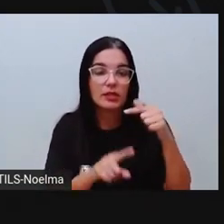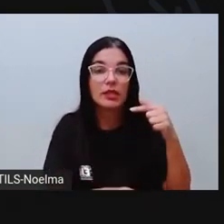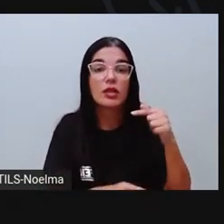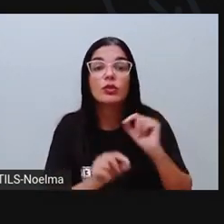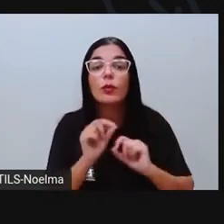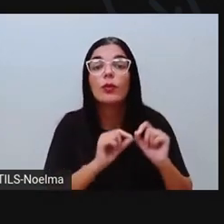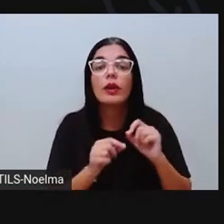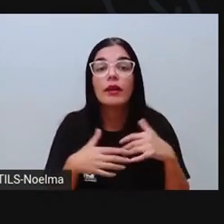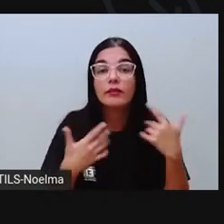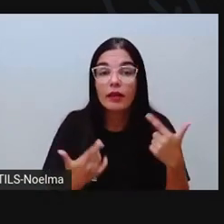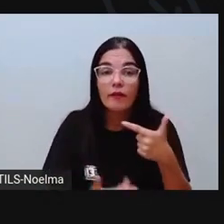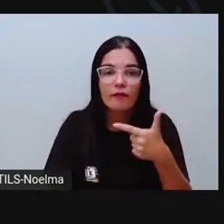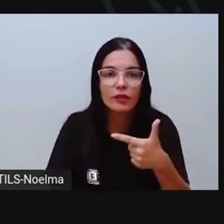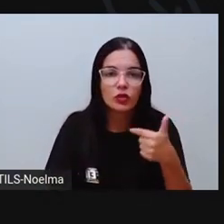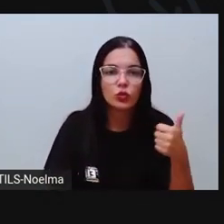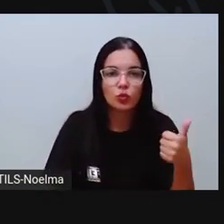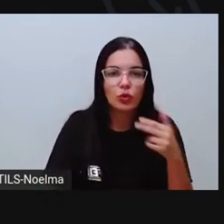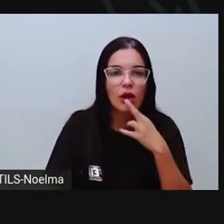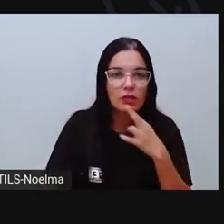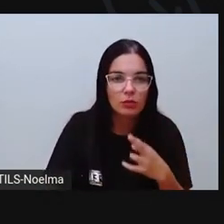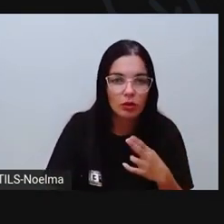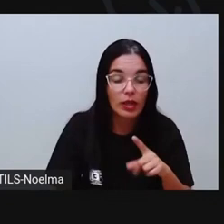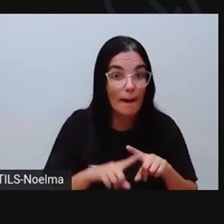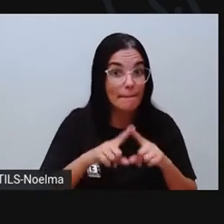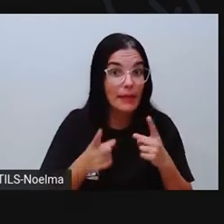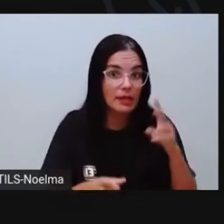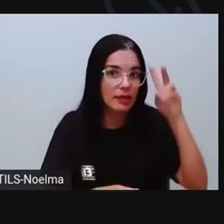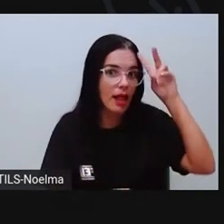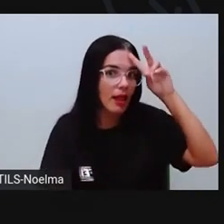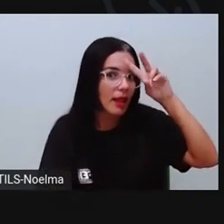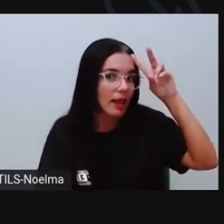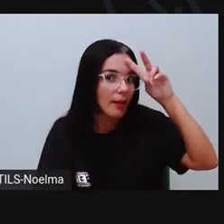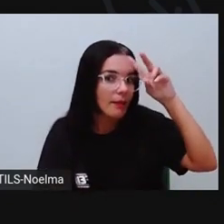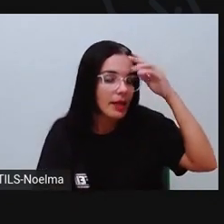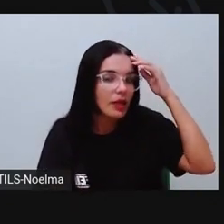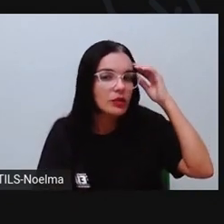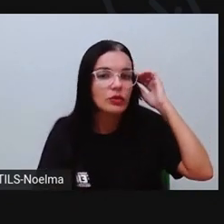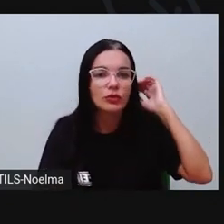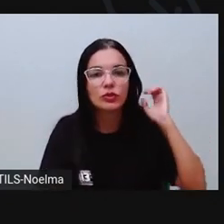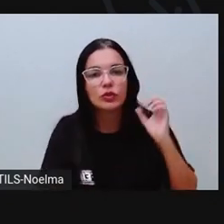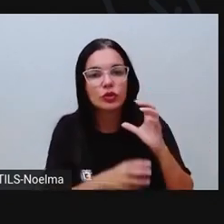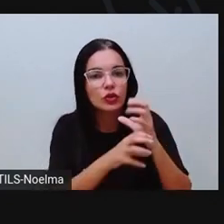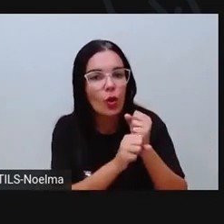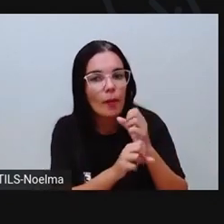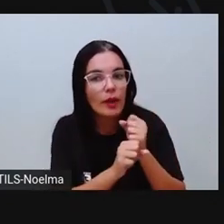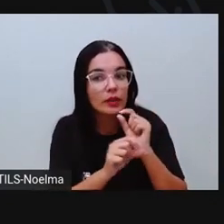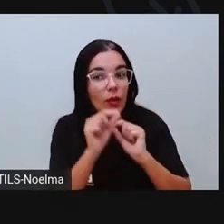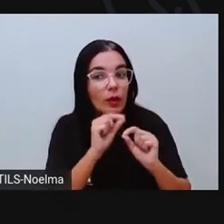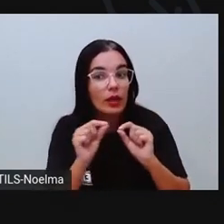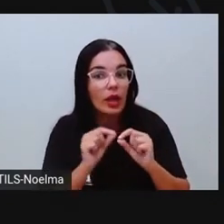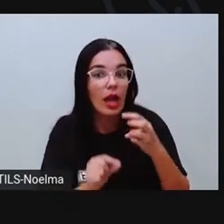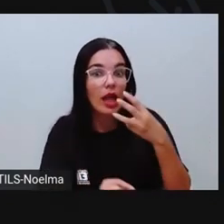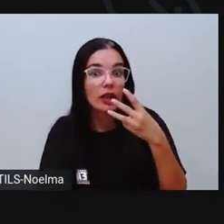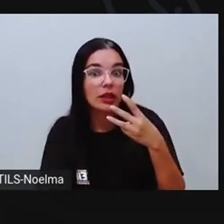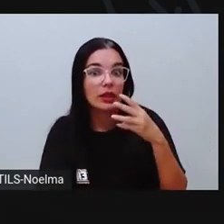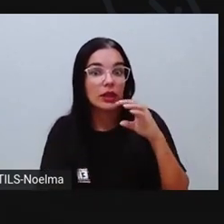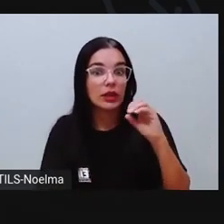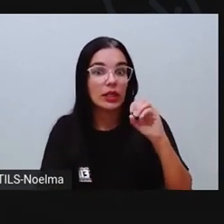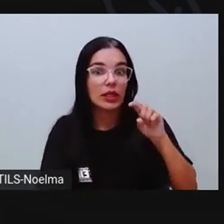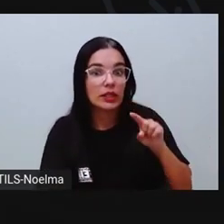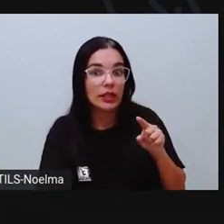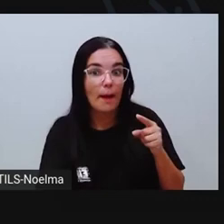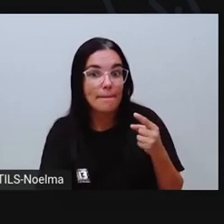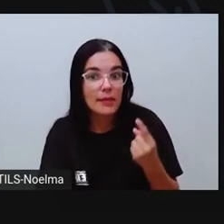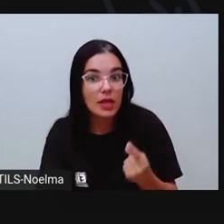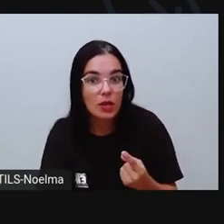7, 21, né? Mas lembrando que nós não estamos multiplicando somente 3 por 7, são 30 mil. Então,